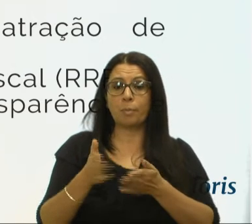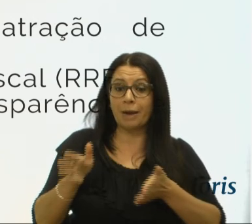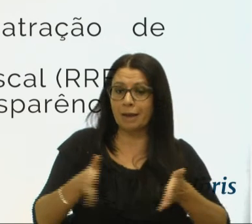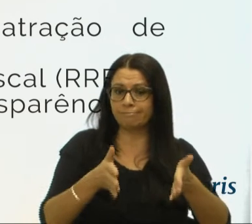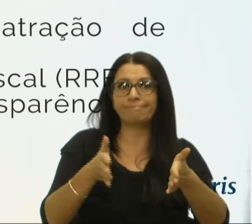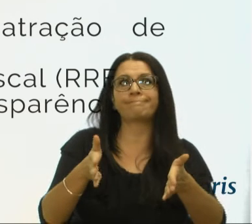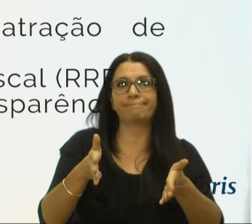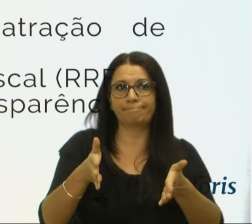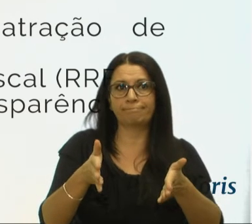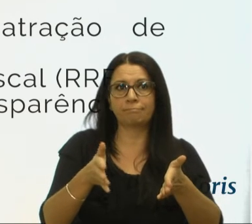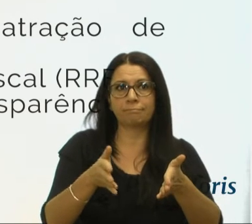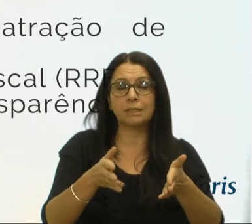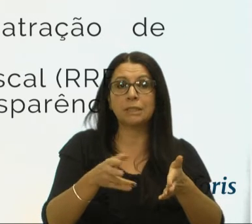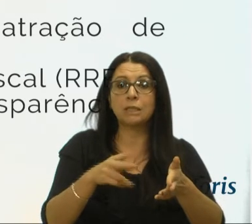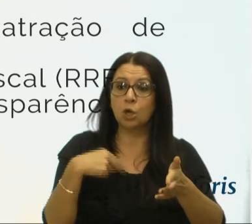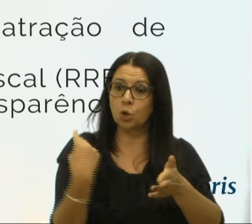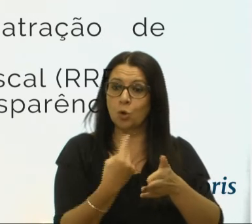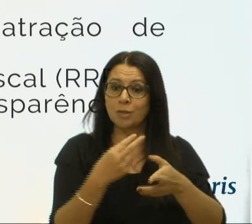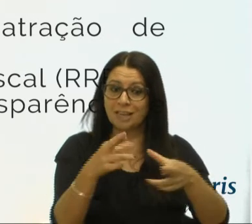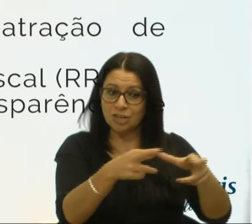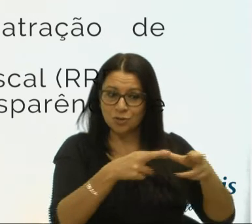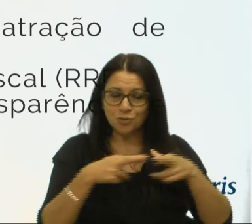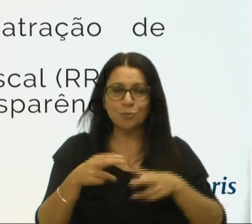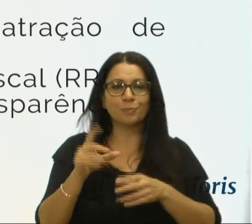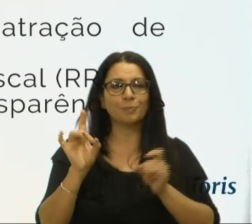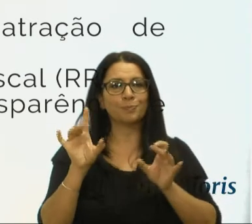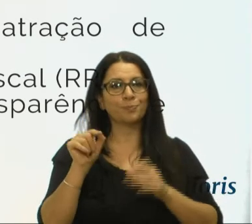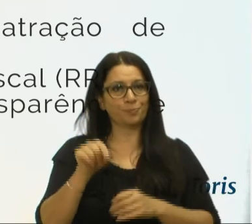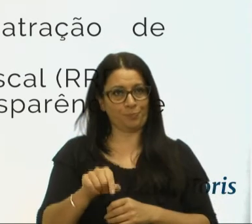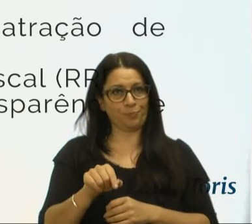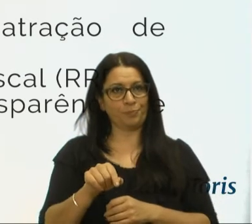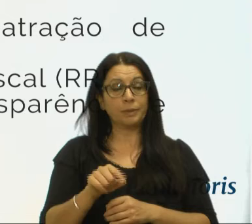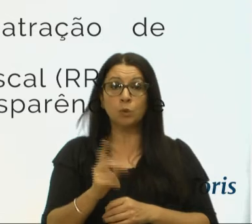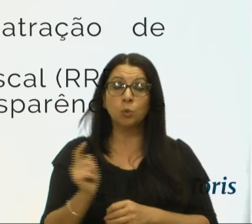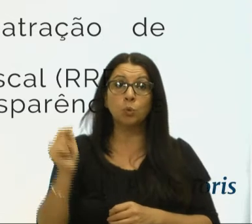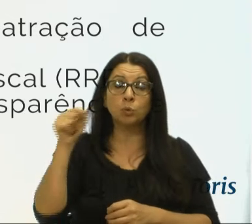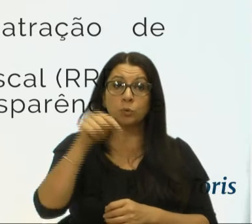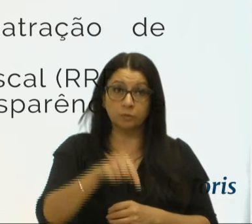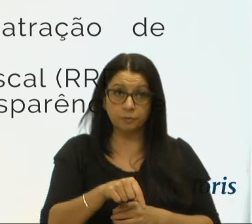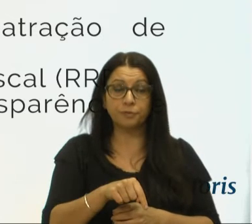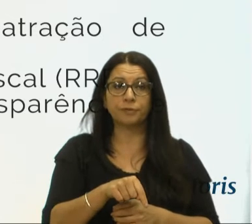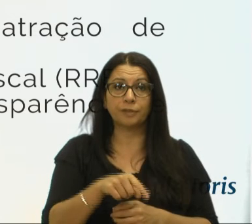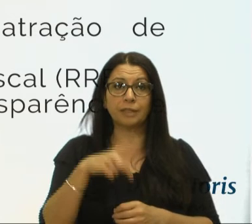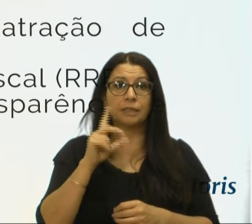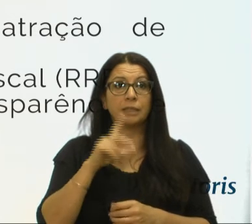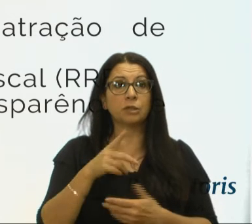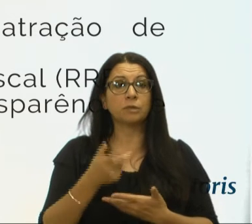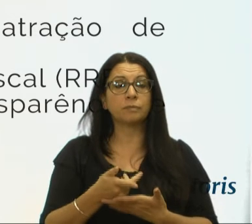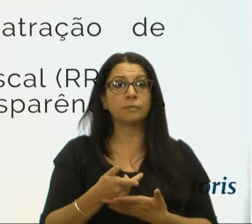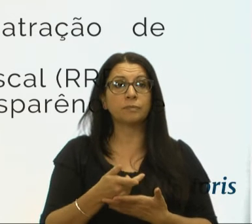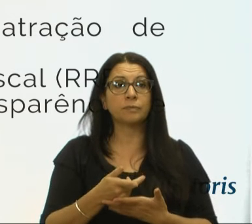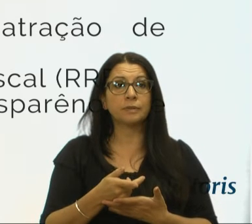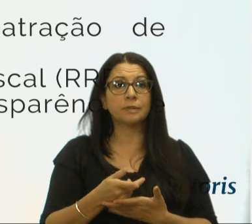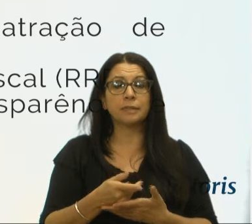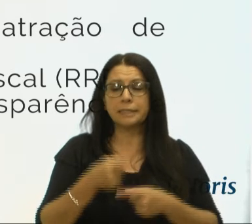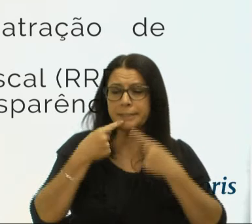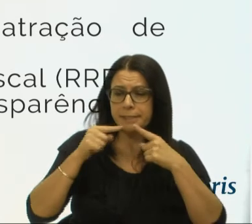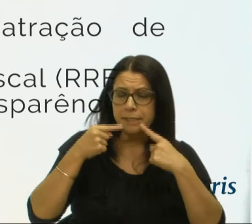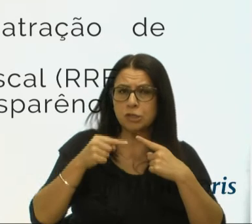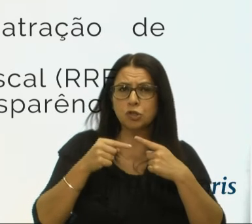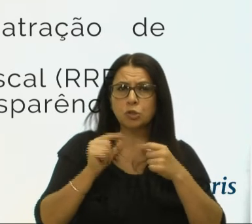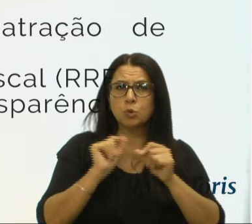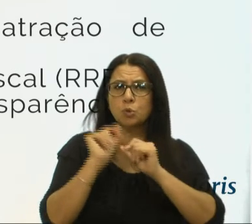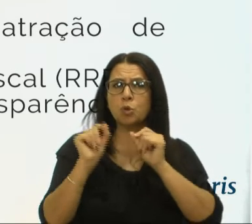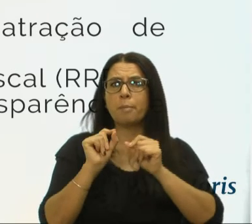e a nossa região especialmente. Então, agora, quando vierem, e a gente sabe que virão, as críticas aos